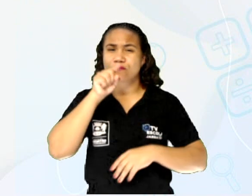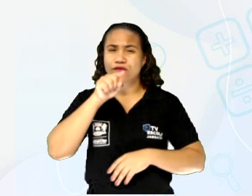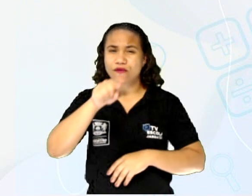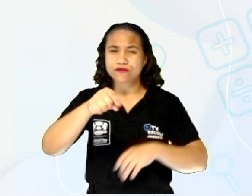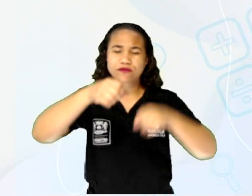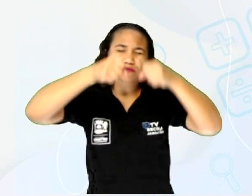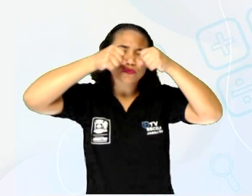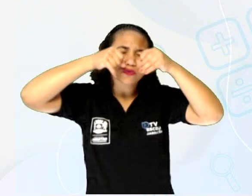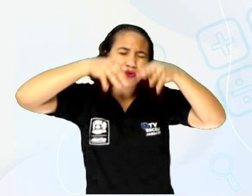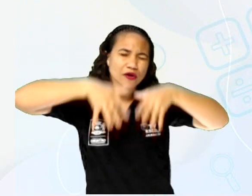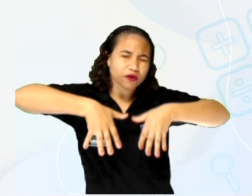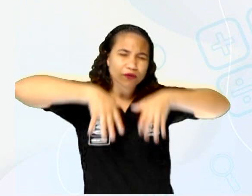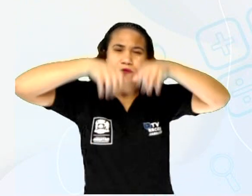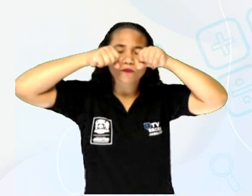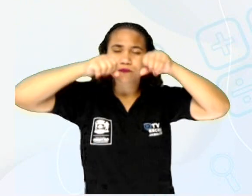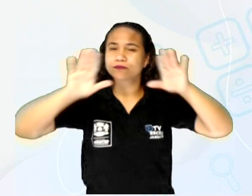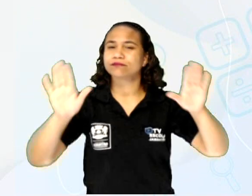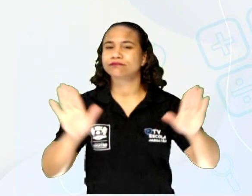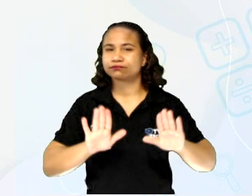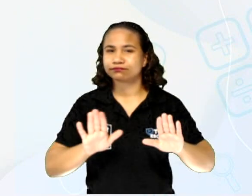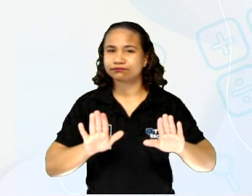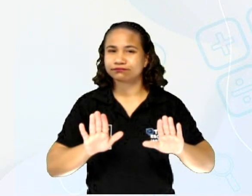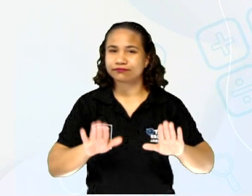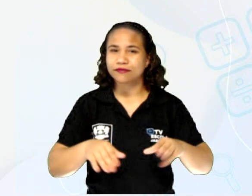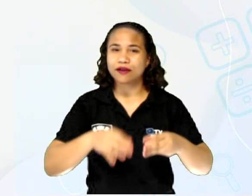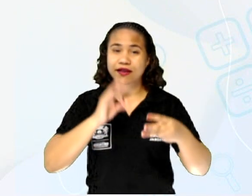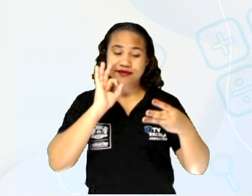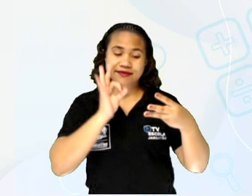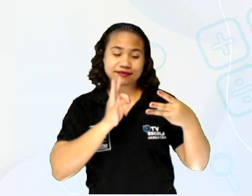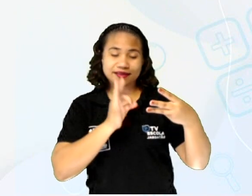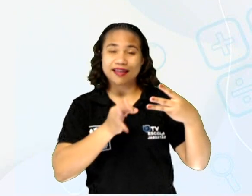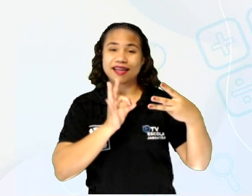chorando. A única que está correta é a